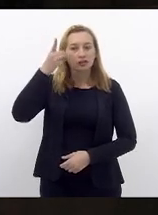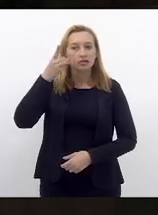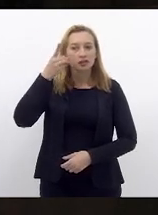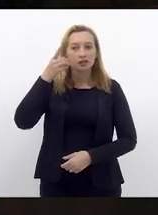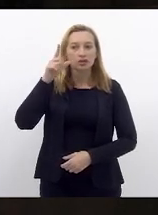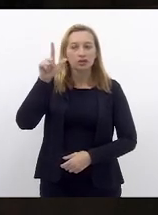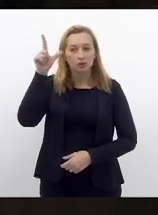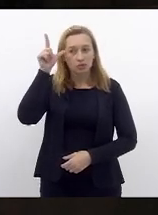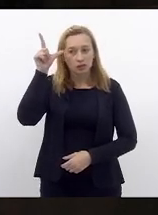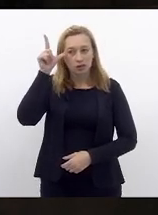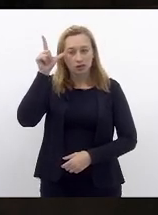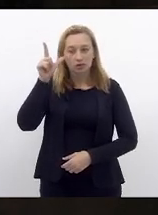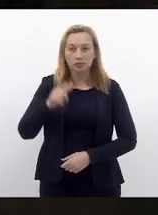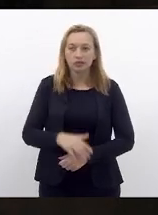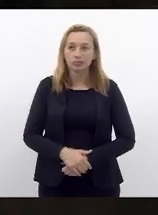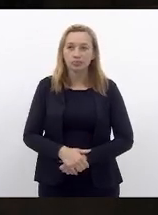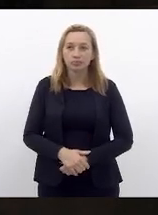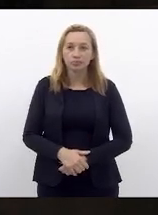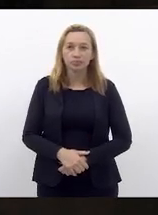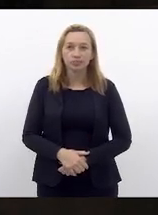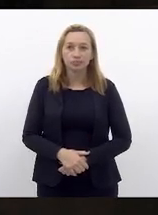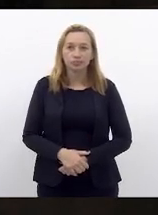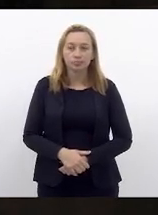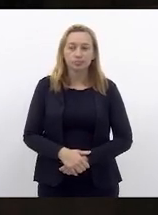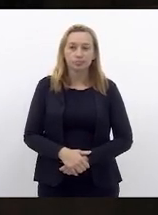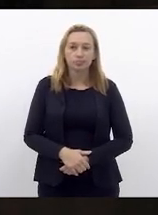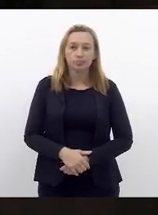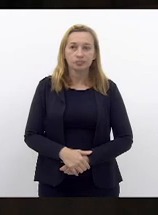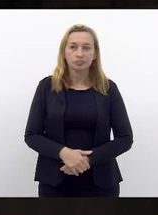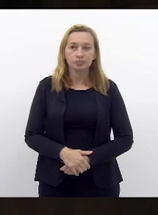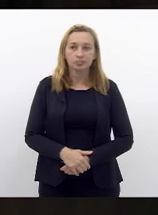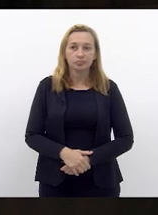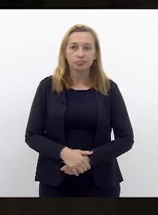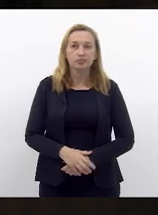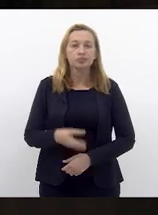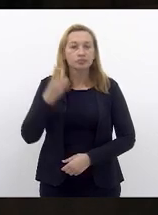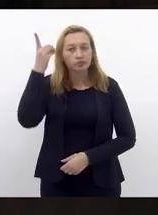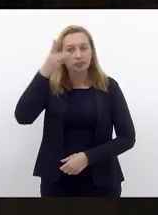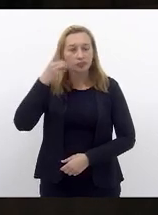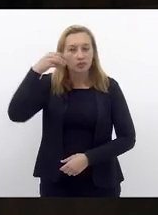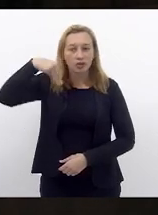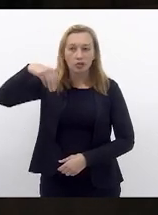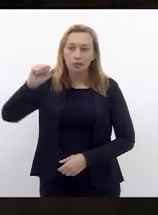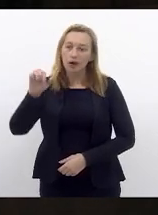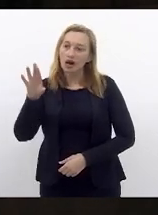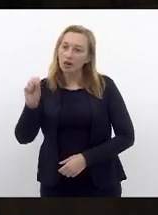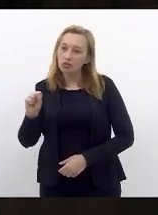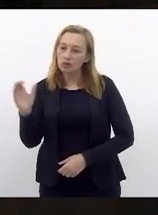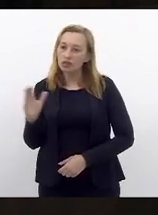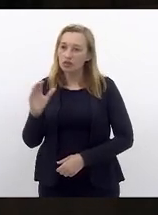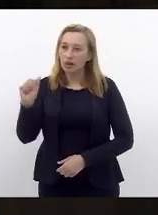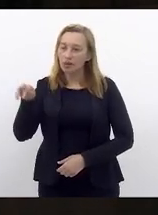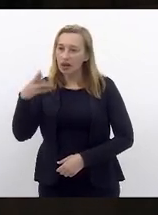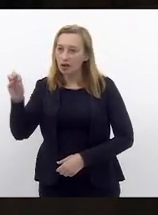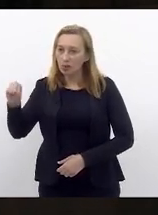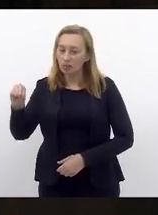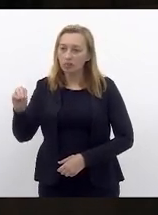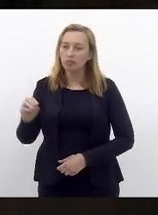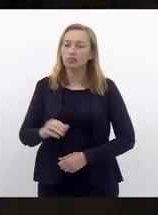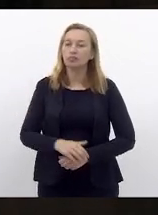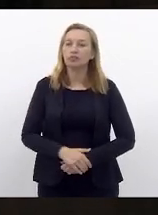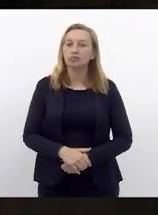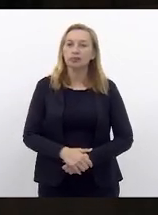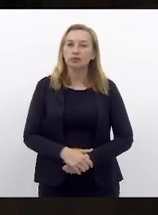Deputada Lucinha. Deputada Lucinha. Deputado Marcos Abraão. Deputado Marcos